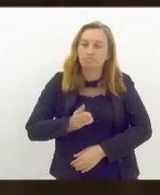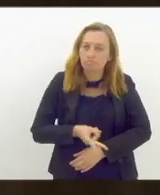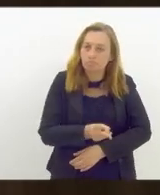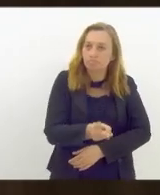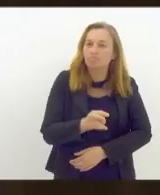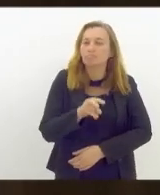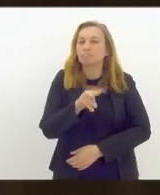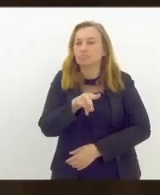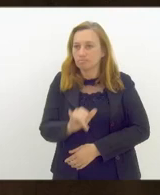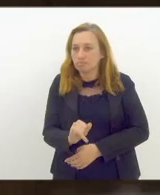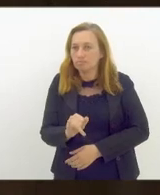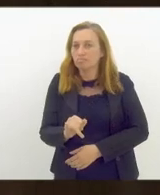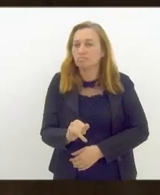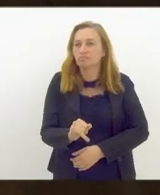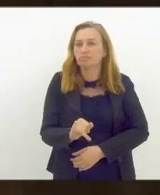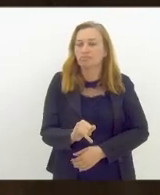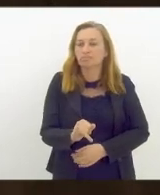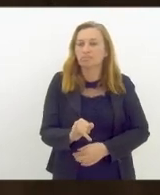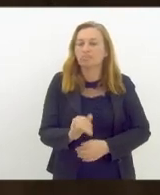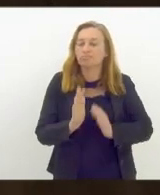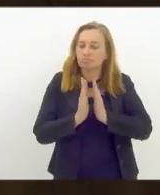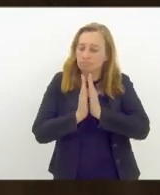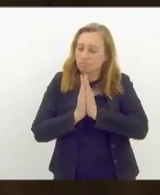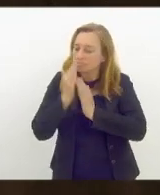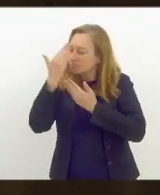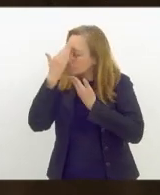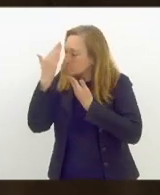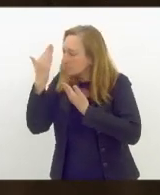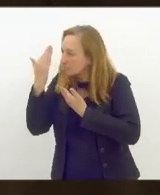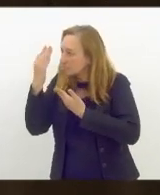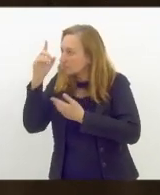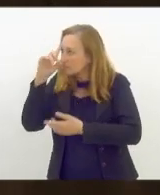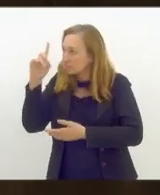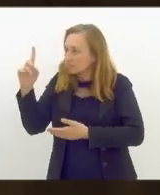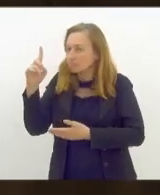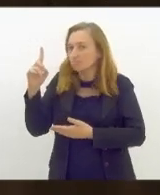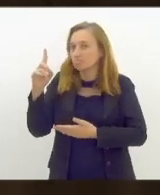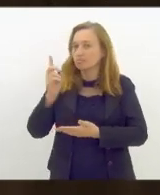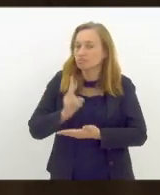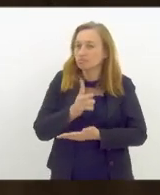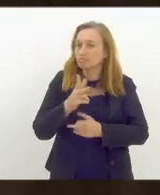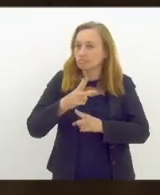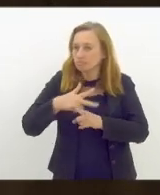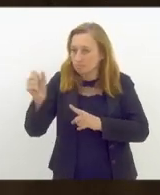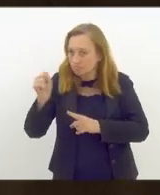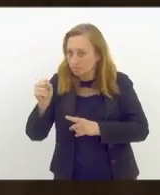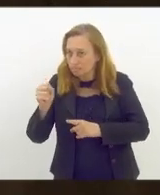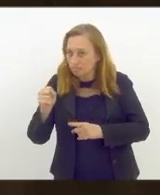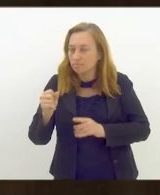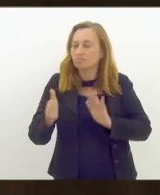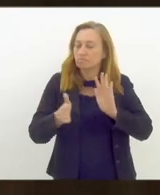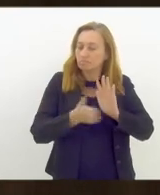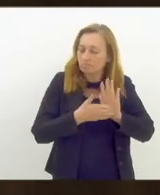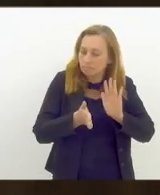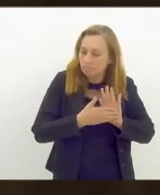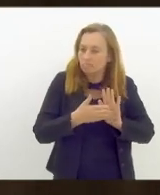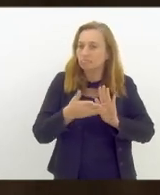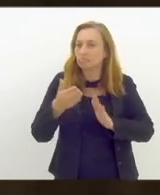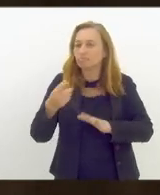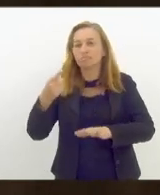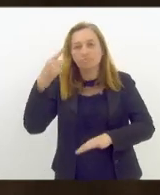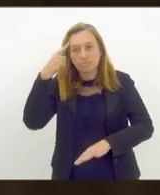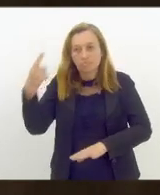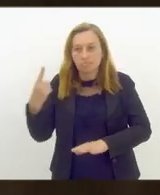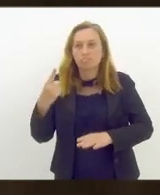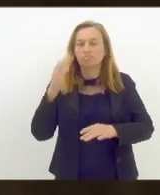continuar. E, rezando a Deus, presidente Jair, que seja sempre uma vitória de propósito, de ideia, de